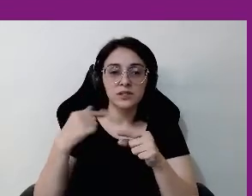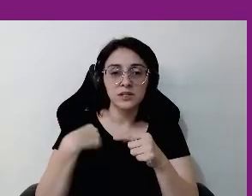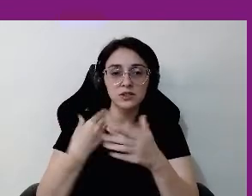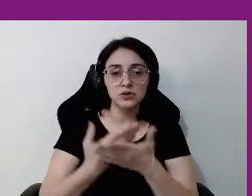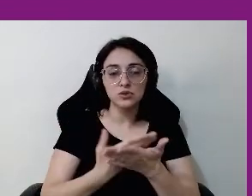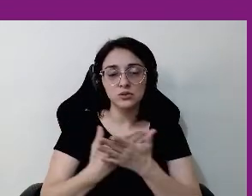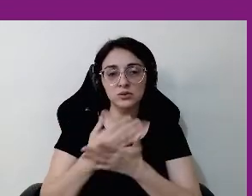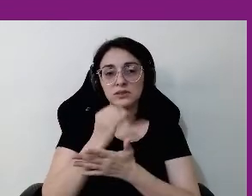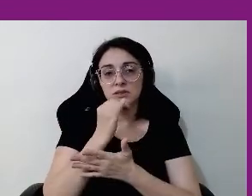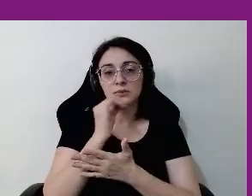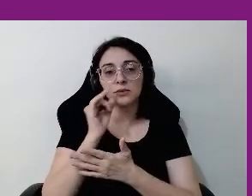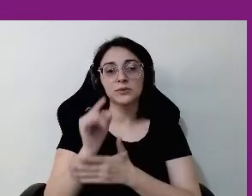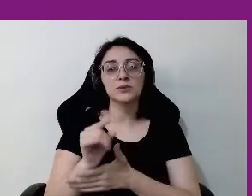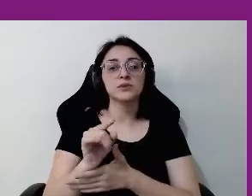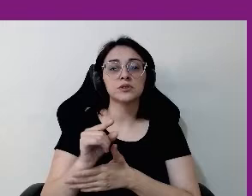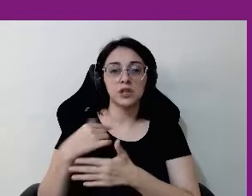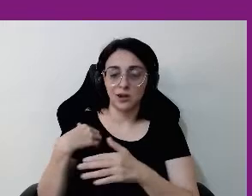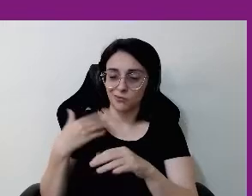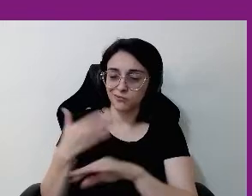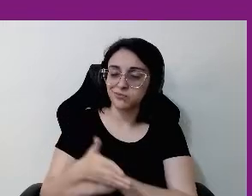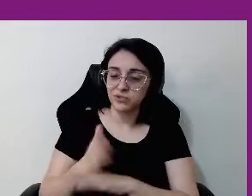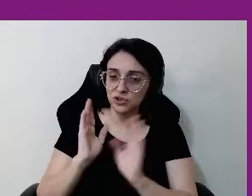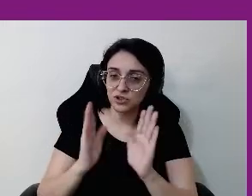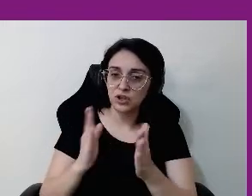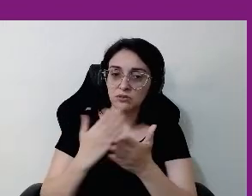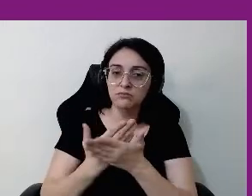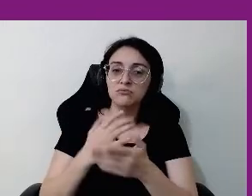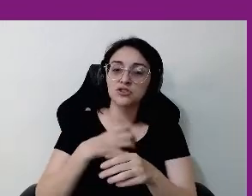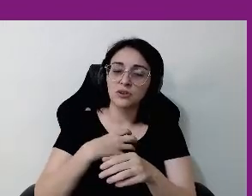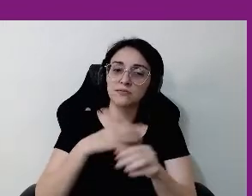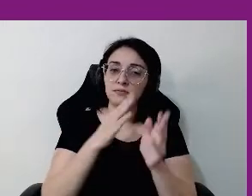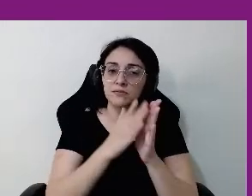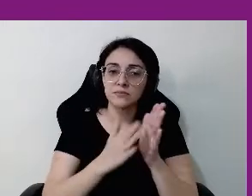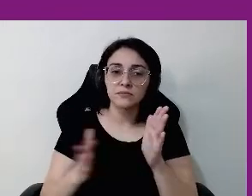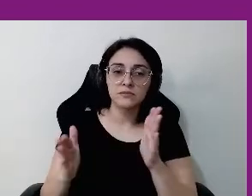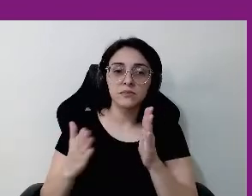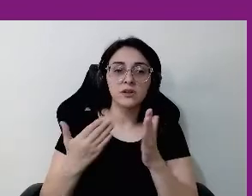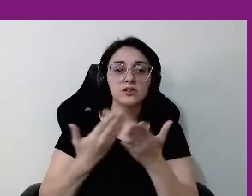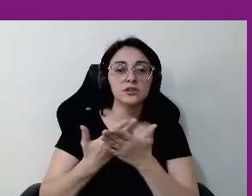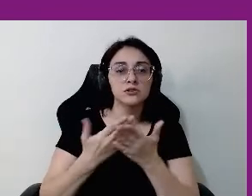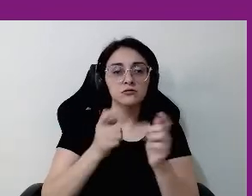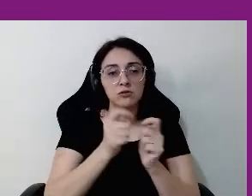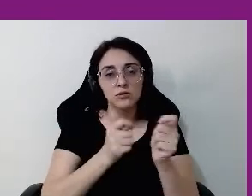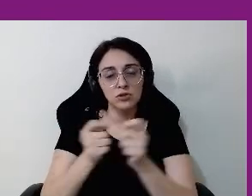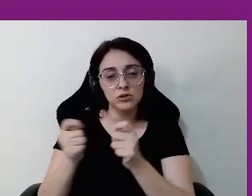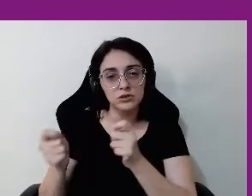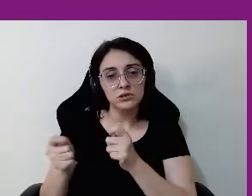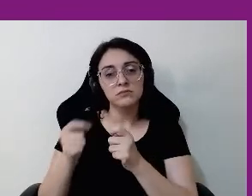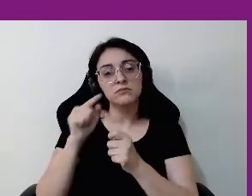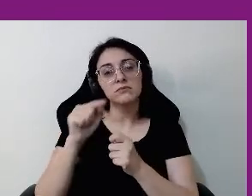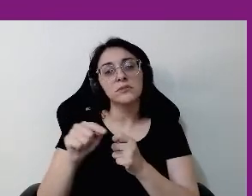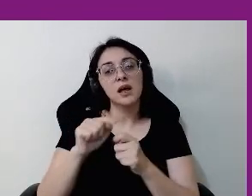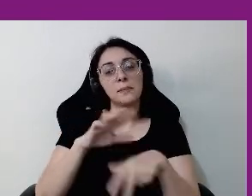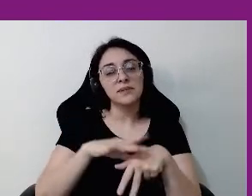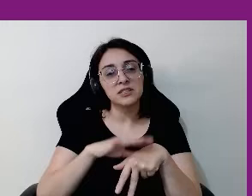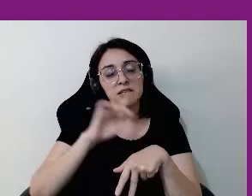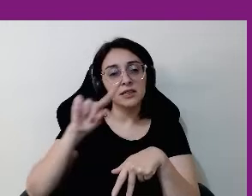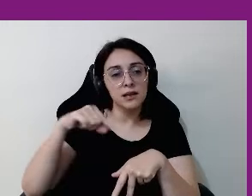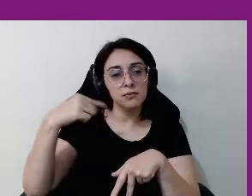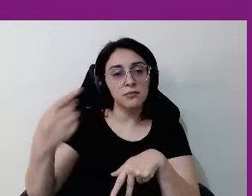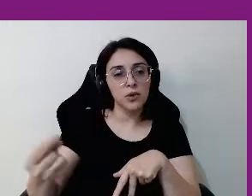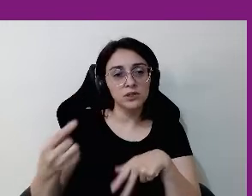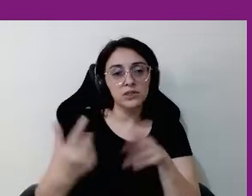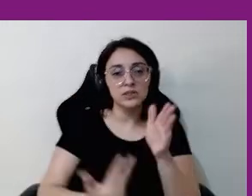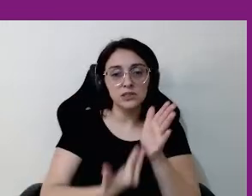estudo em que estive envolvido em certa forma, estudo randomizado controlado em pacientes depois de